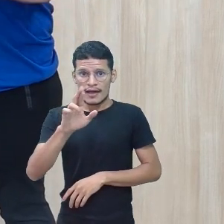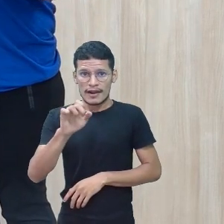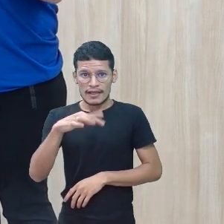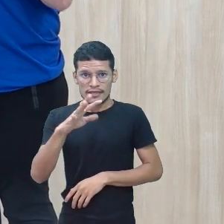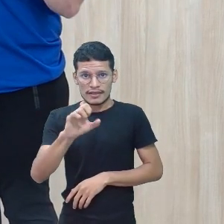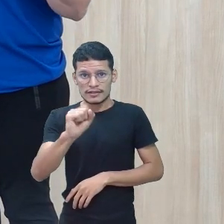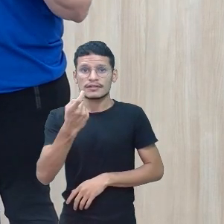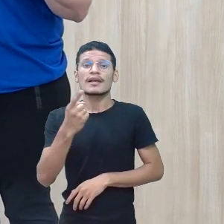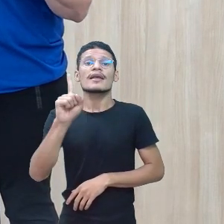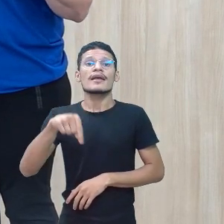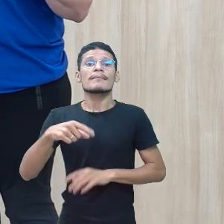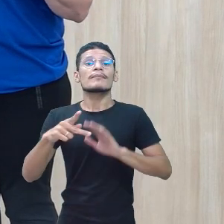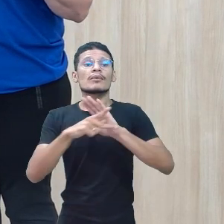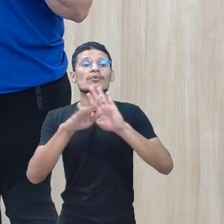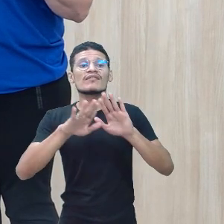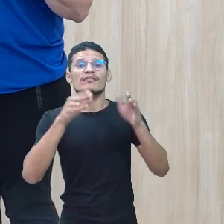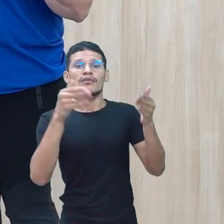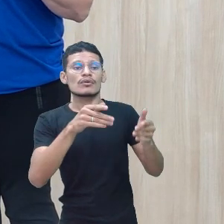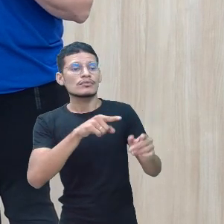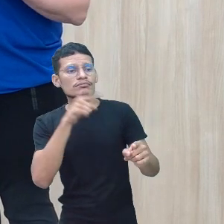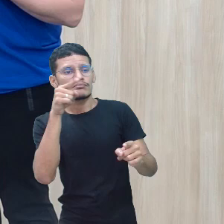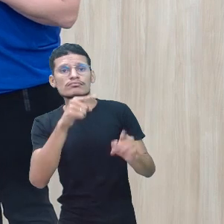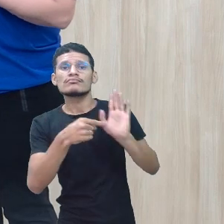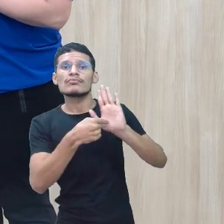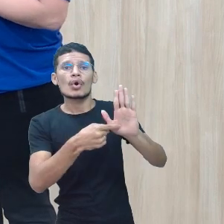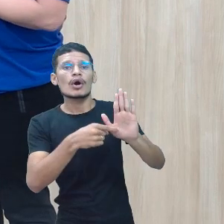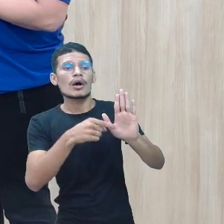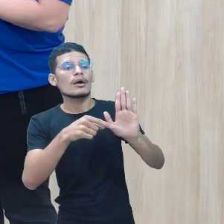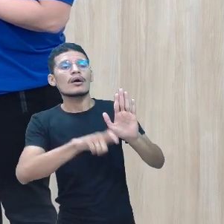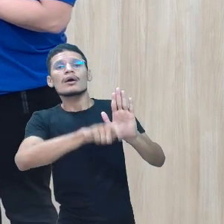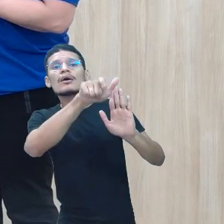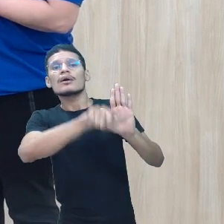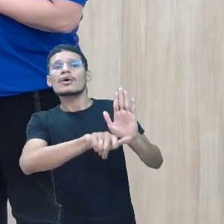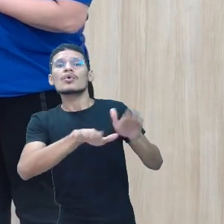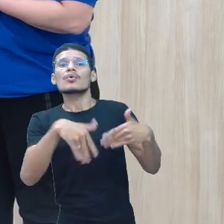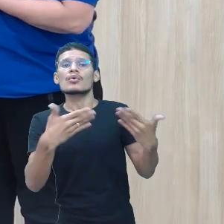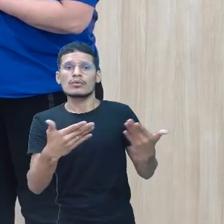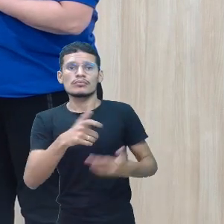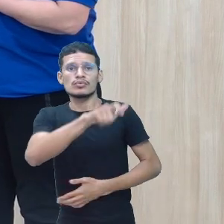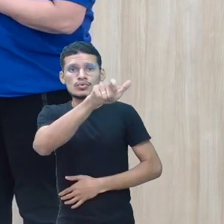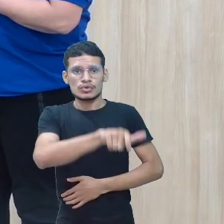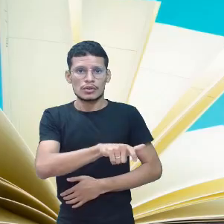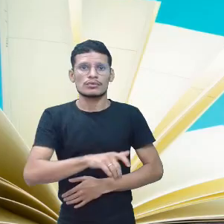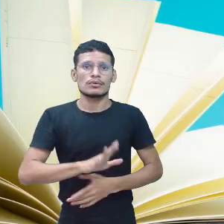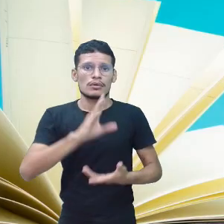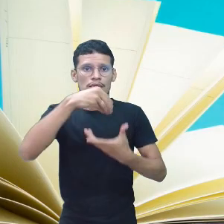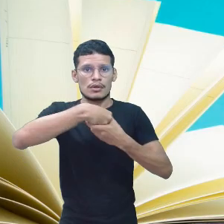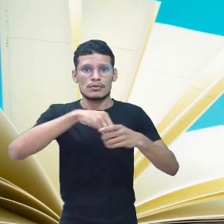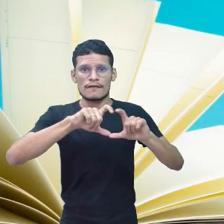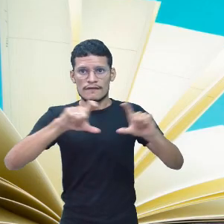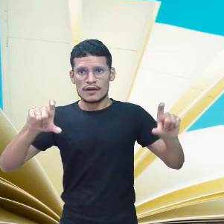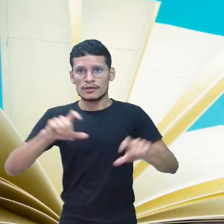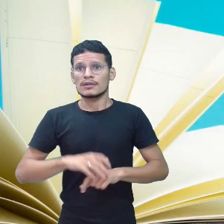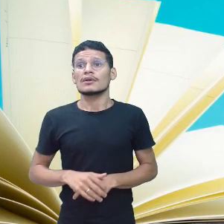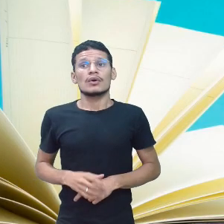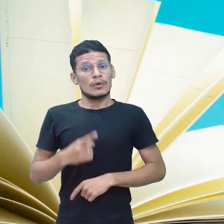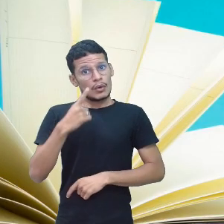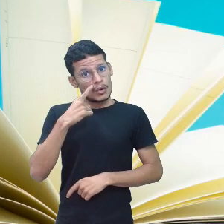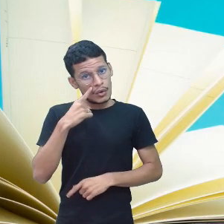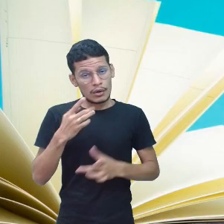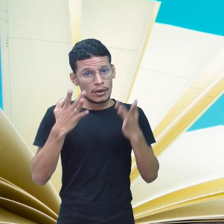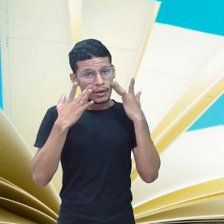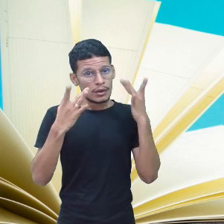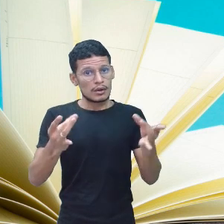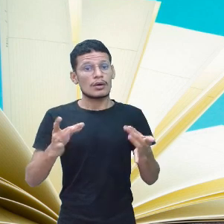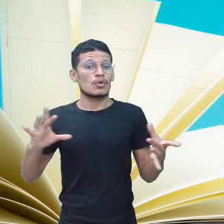me referindo a determinado sujeito dentro da oração. Muita atenção, pois os conectores